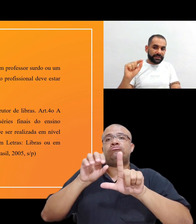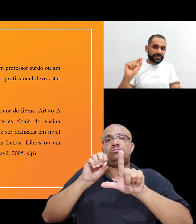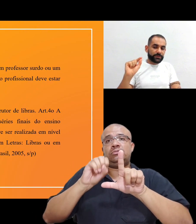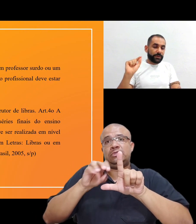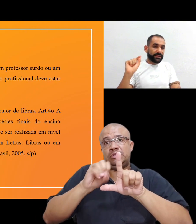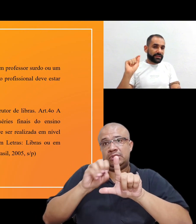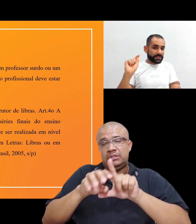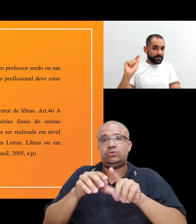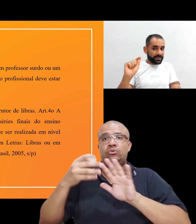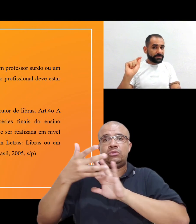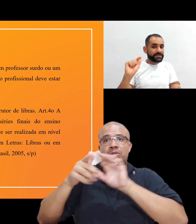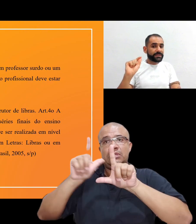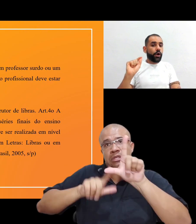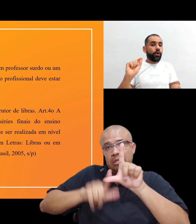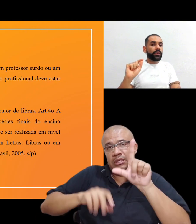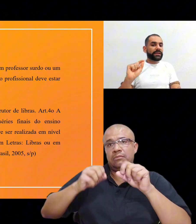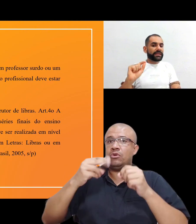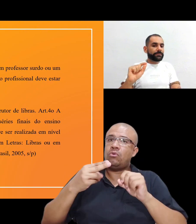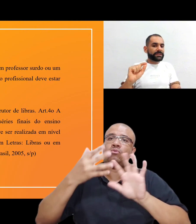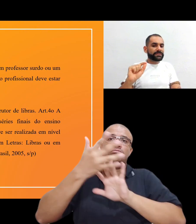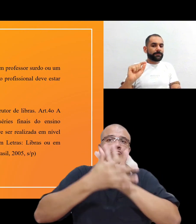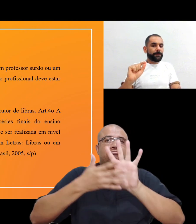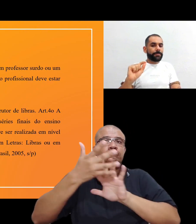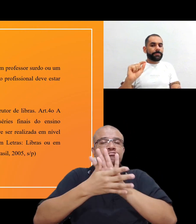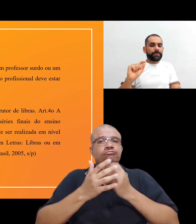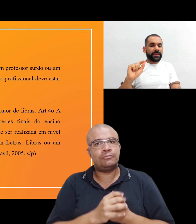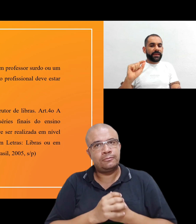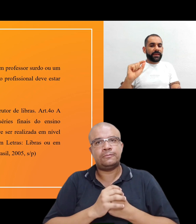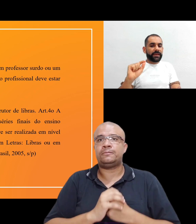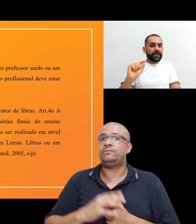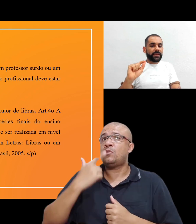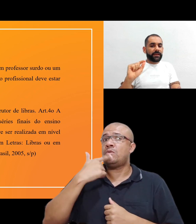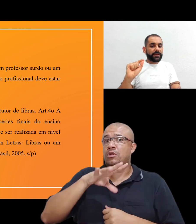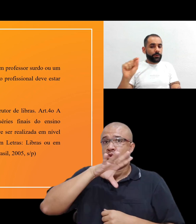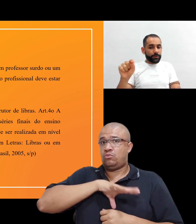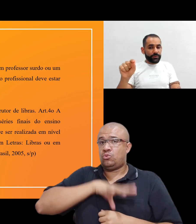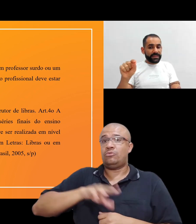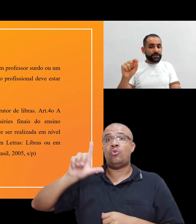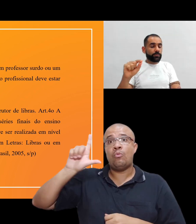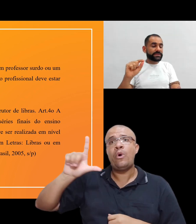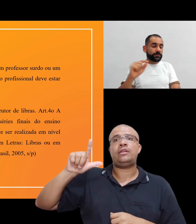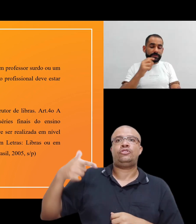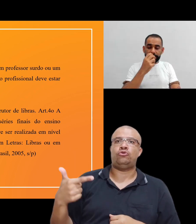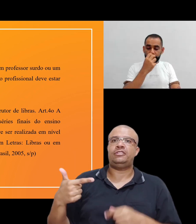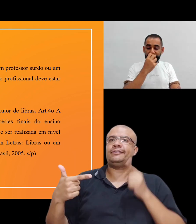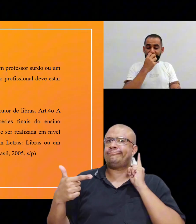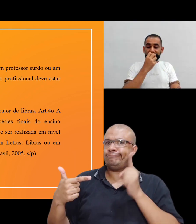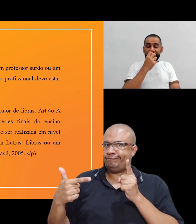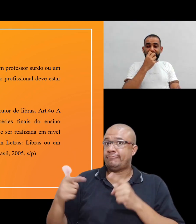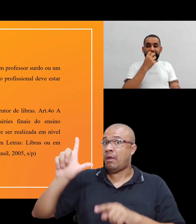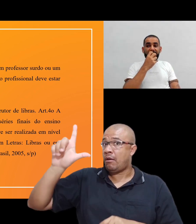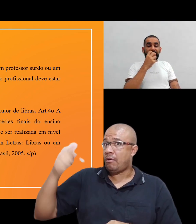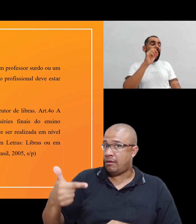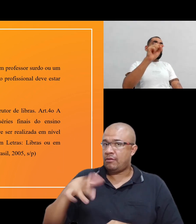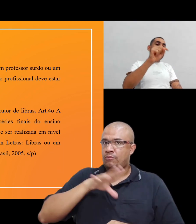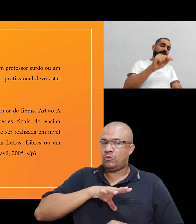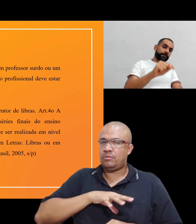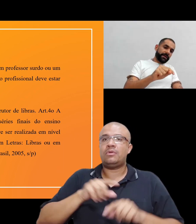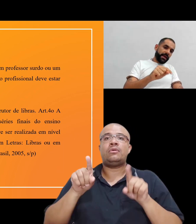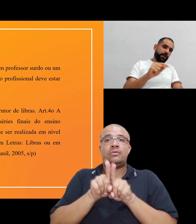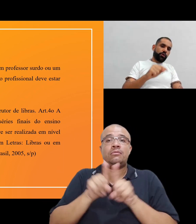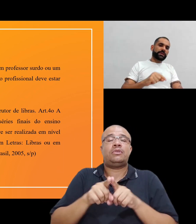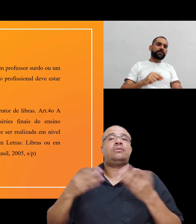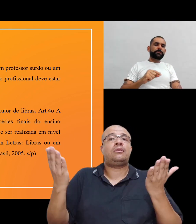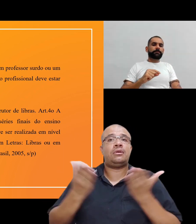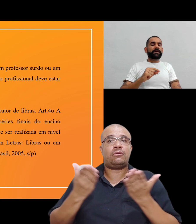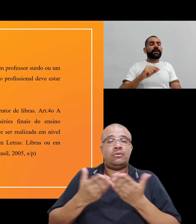em letras com habilitação em Libras ou em Libras, língua portuguesa como segunda língua. E